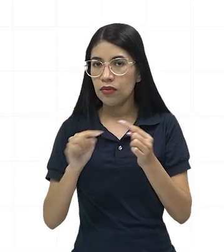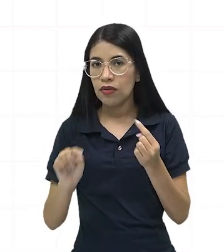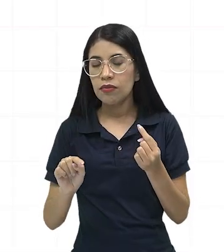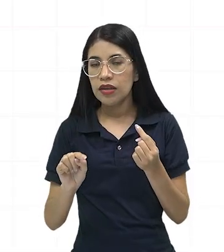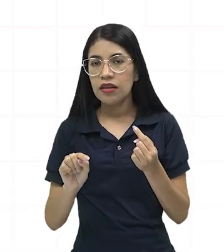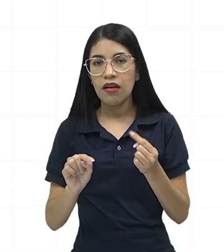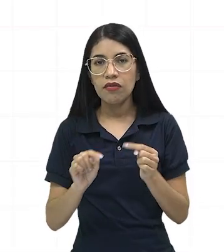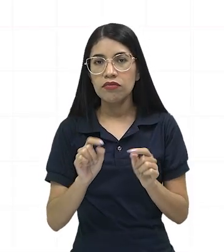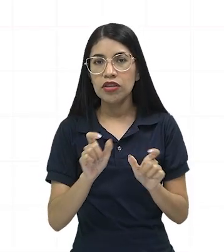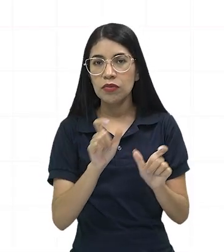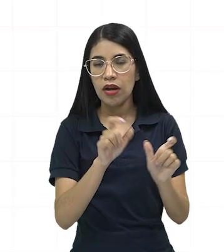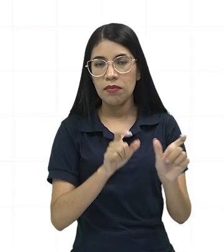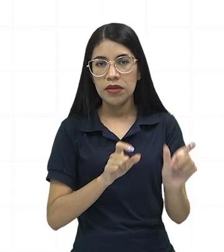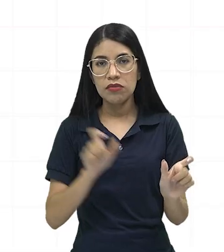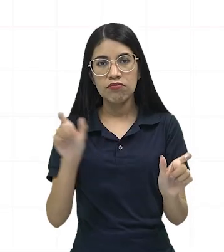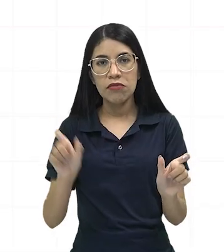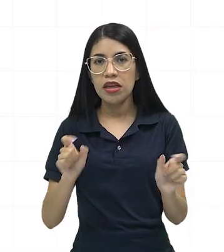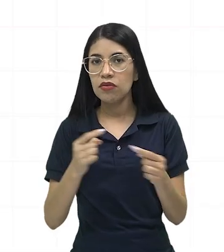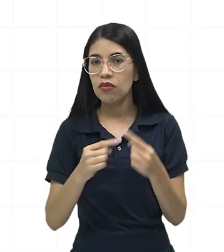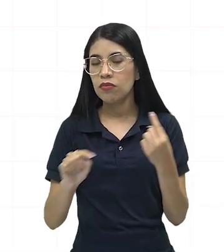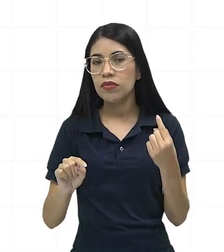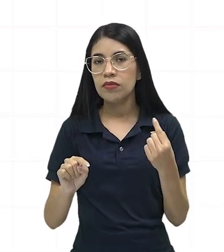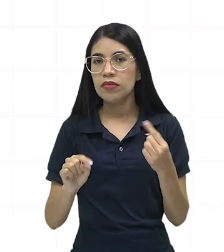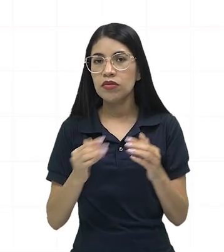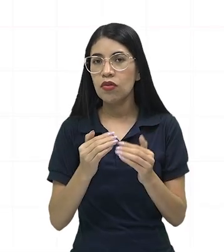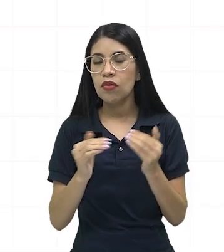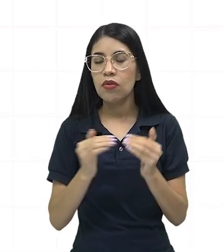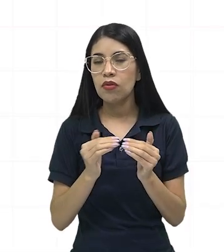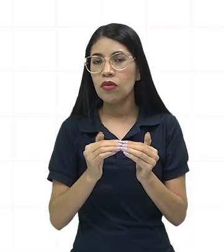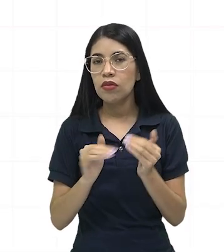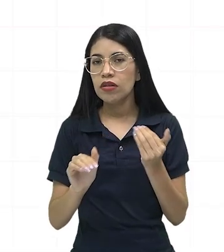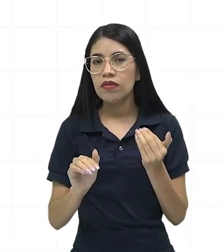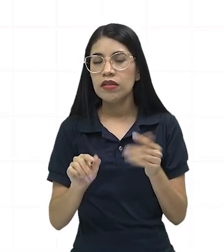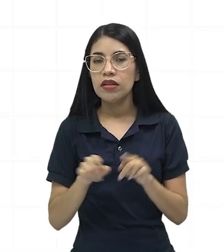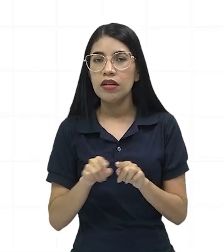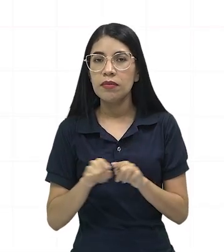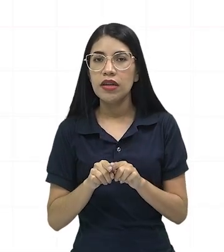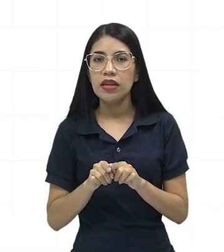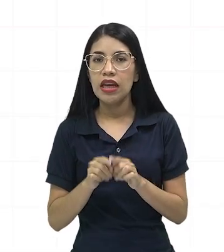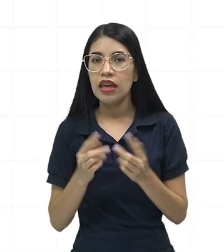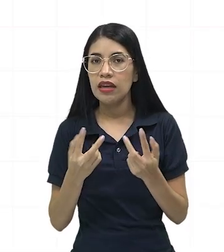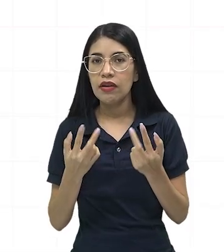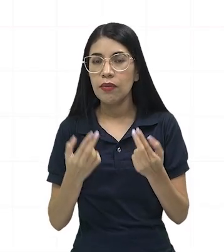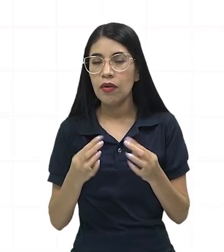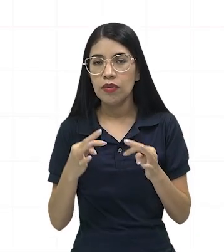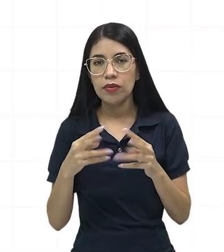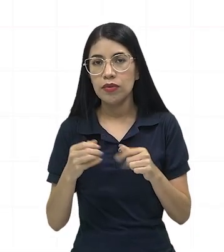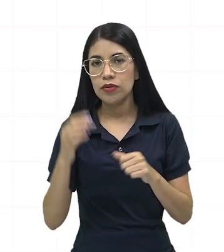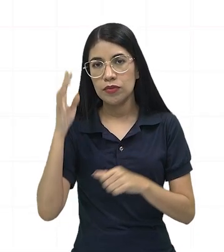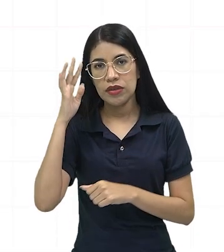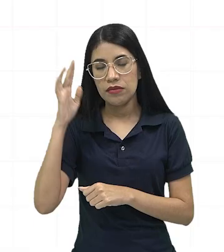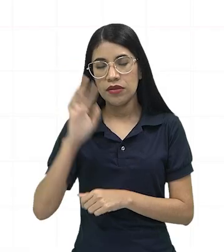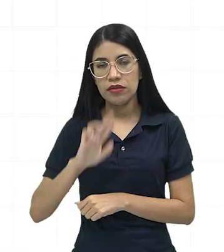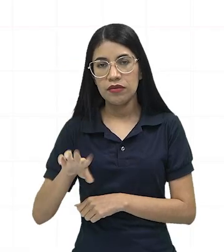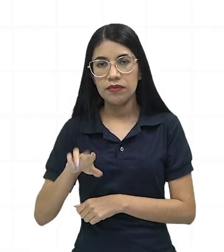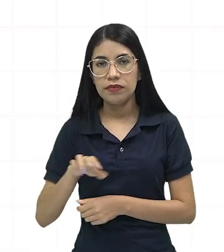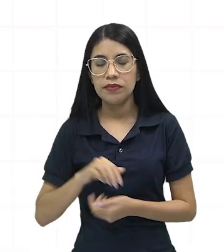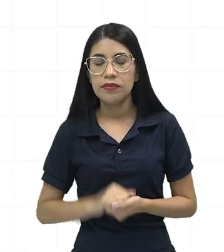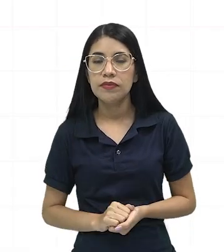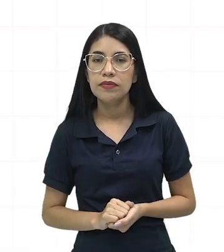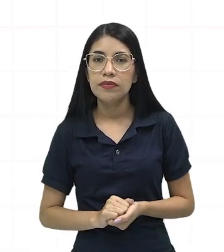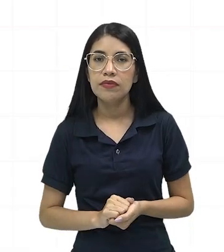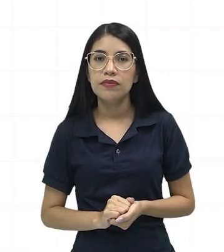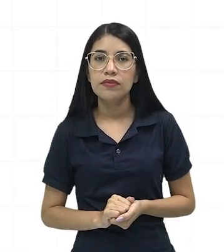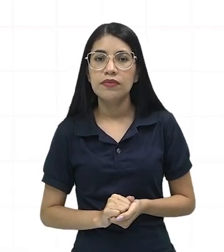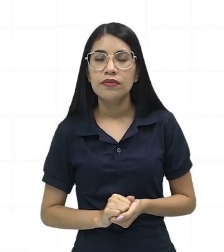com o pensamento de outros pensadores, tá? Não quer dizer que todos pensavam em tudo do mesmo jeito, tá bom? Dando